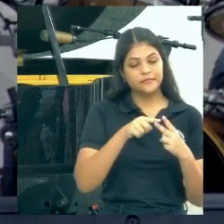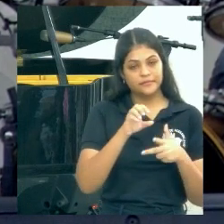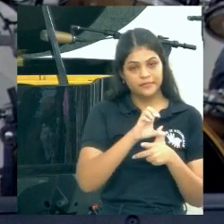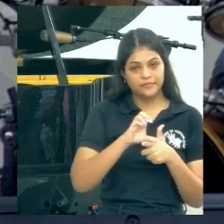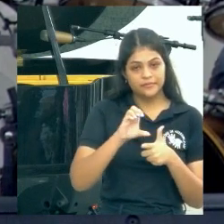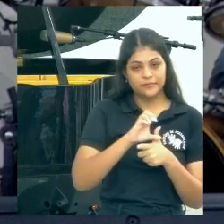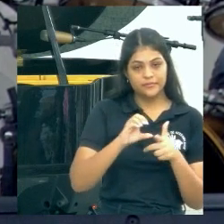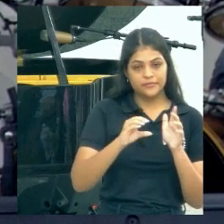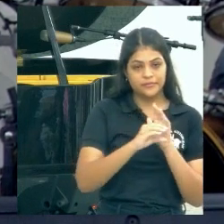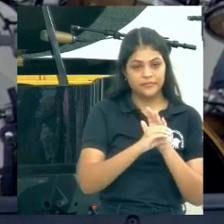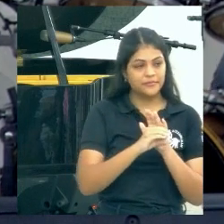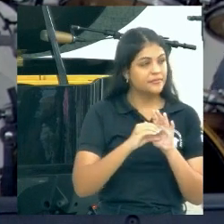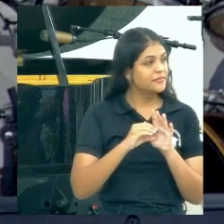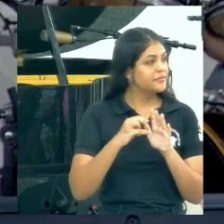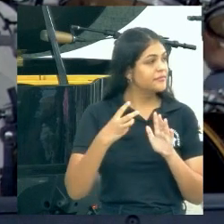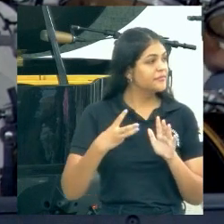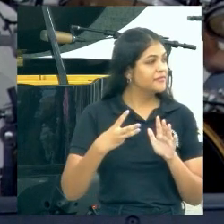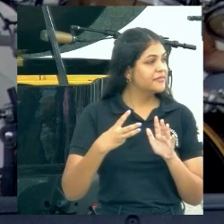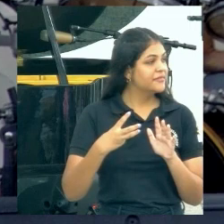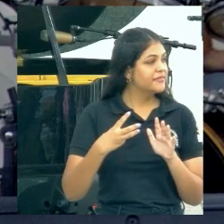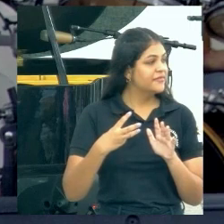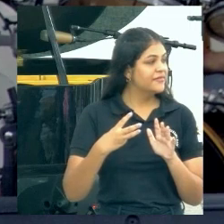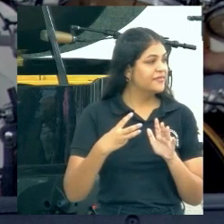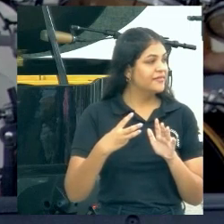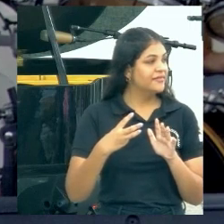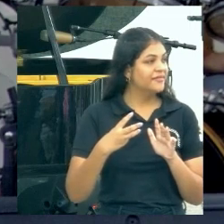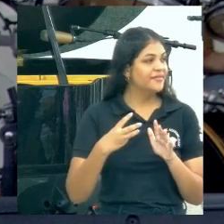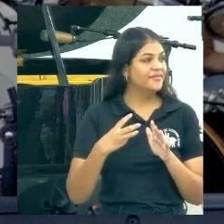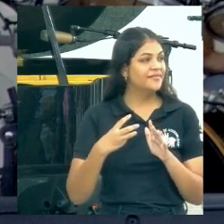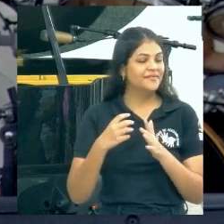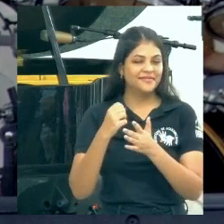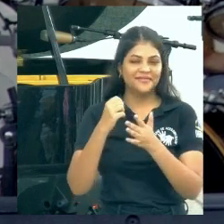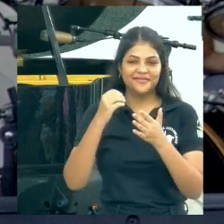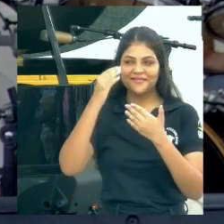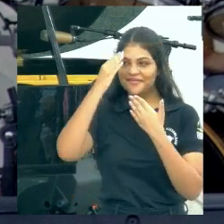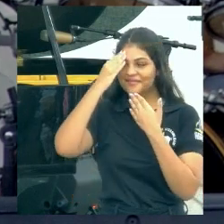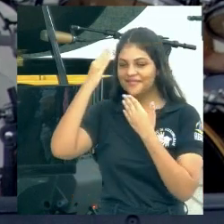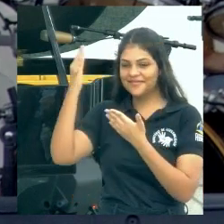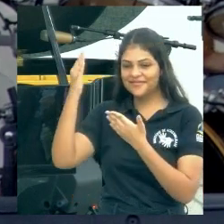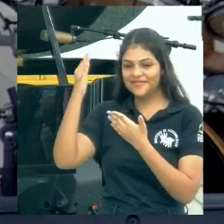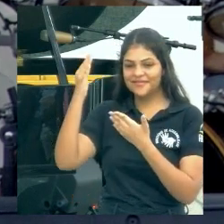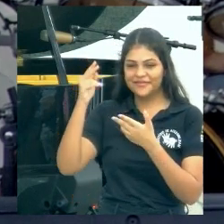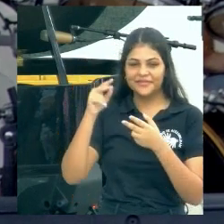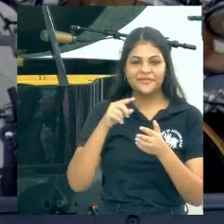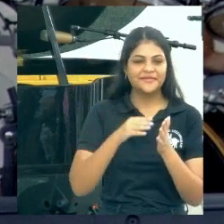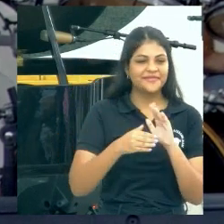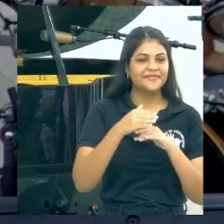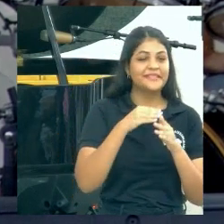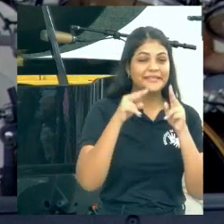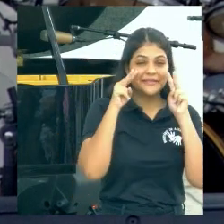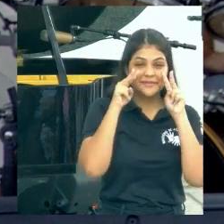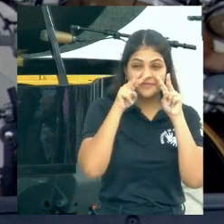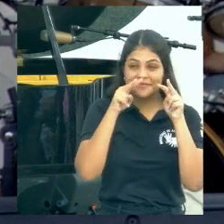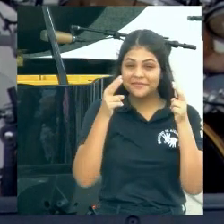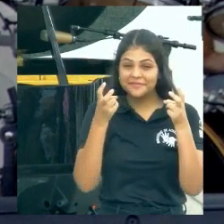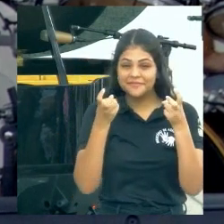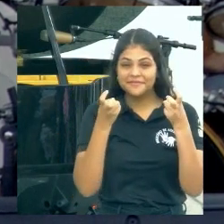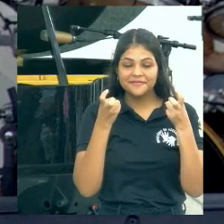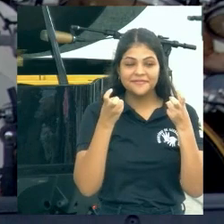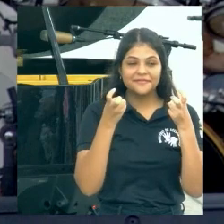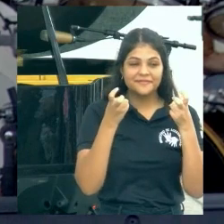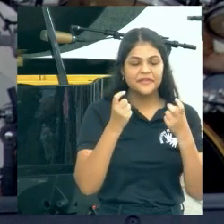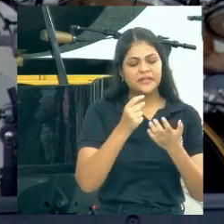Estava 1 Coríntios, foi? Obrigado, Thaís. Então, a todos que estavam atentamente acompanhando e sem encontrar o